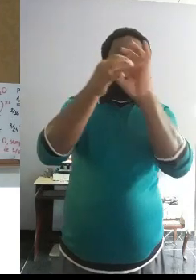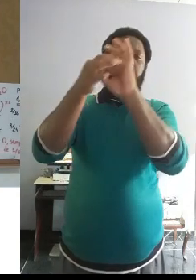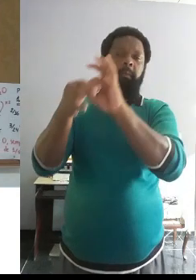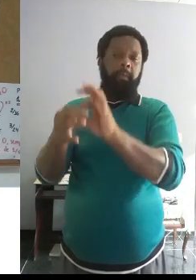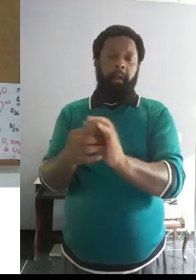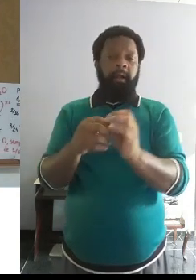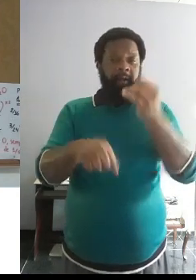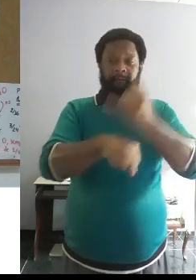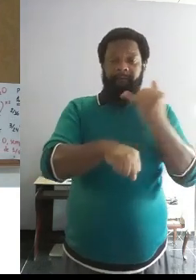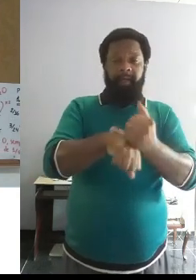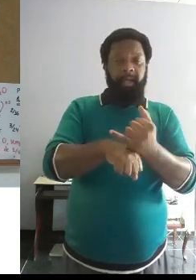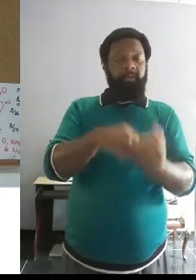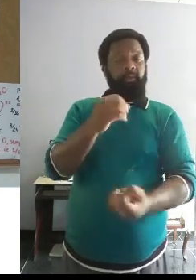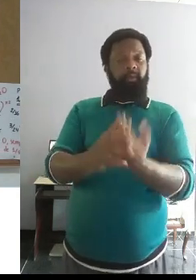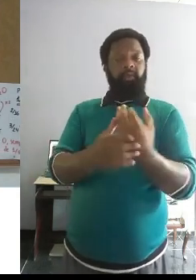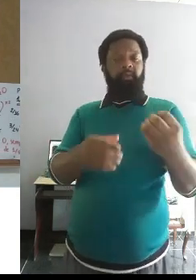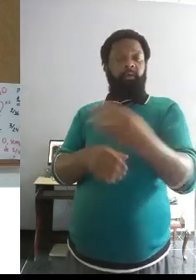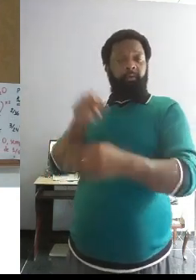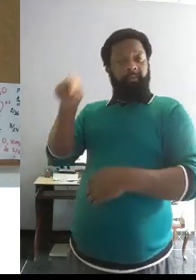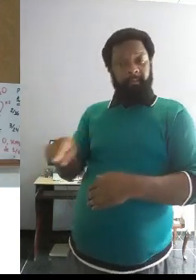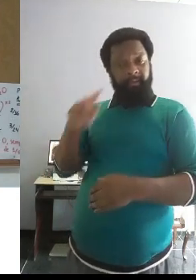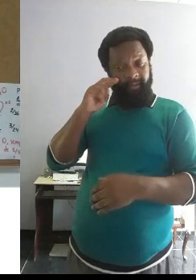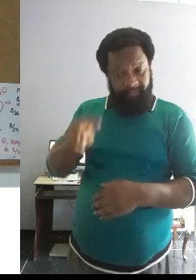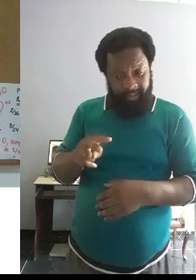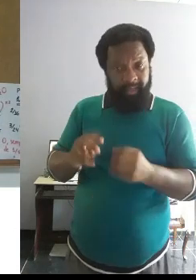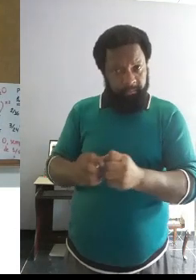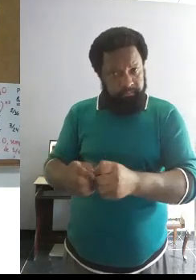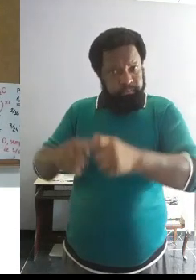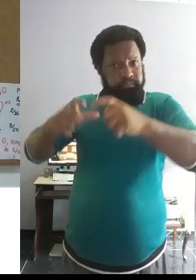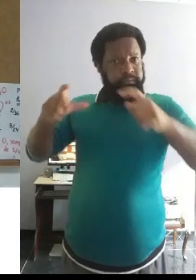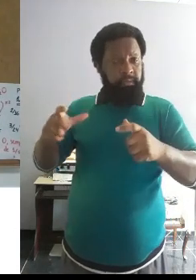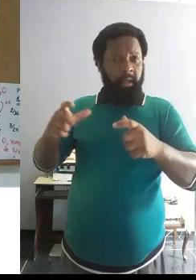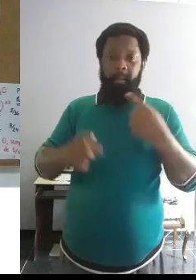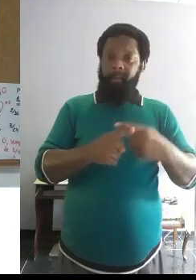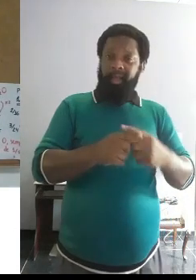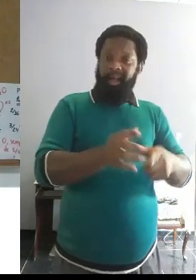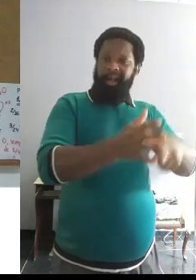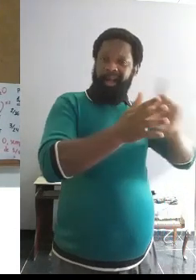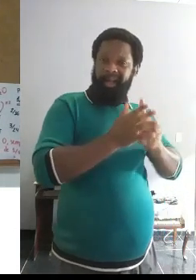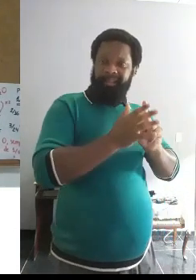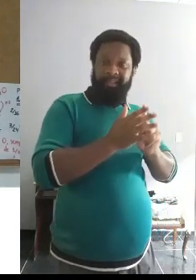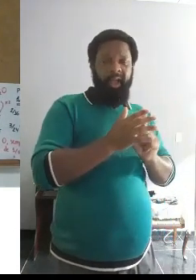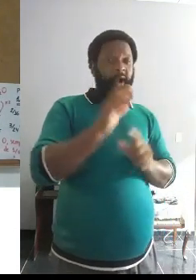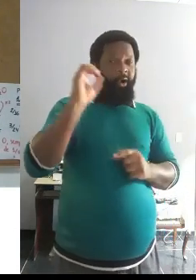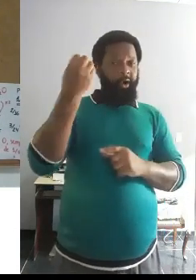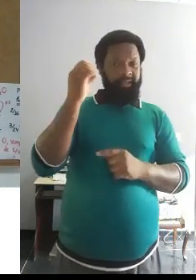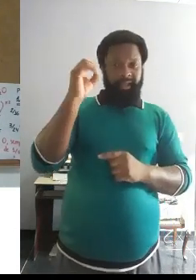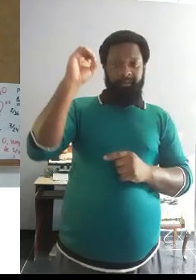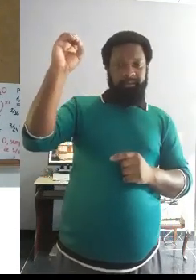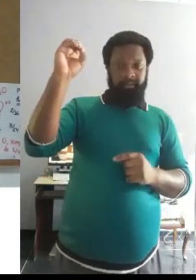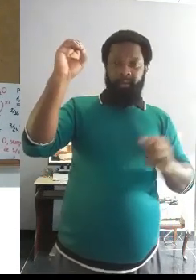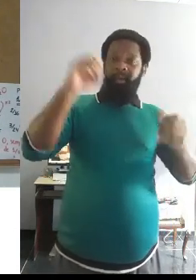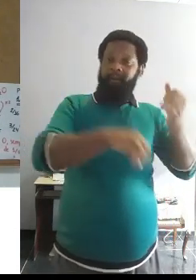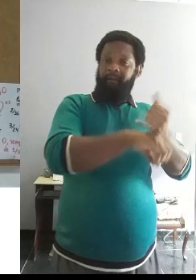ao ferro para formar isso daqui. Por isso que você observa um aumento de massa. Porque antes o oxigênio fazia parte de uma substância